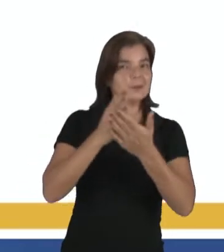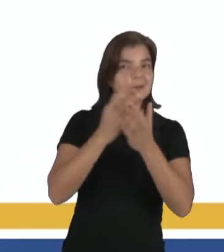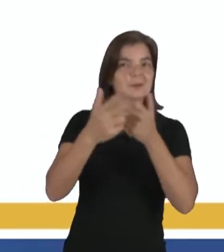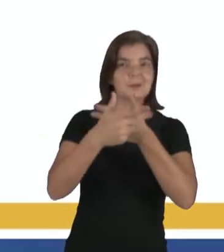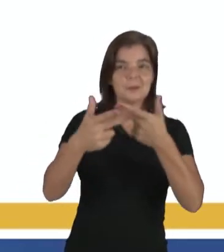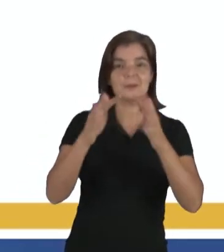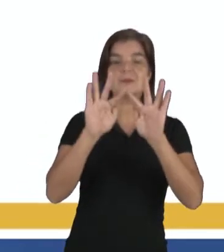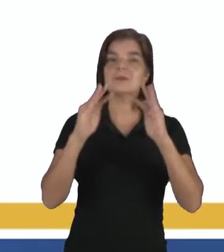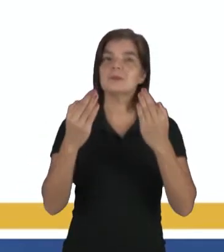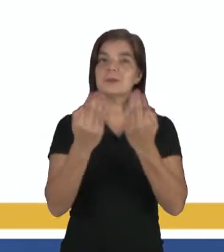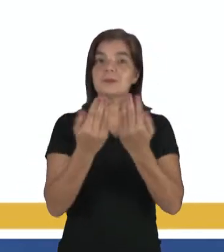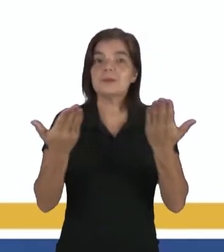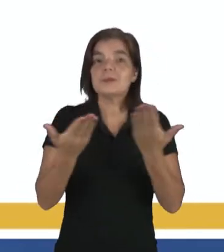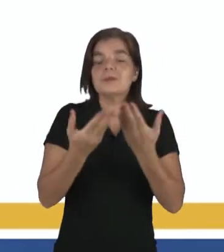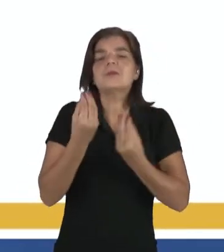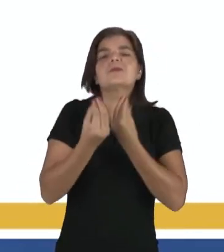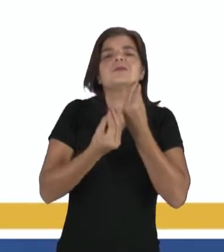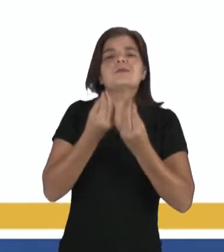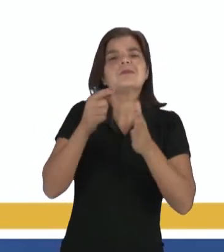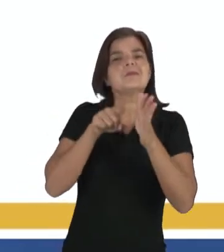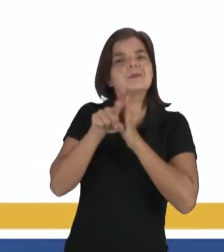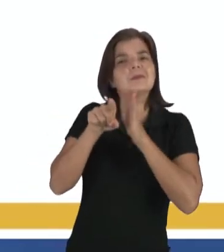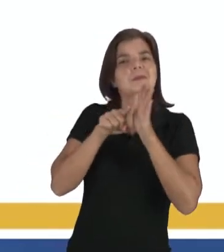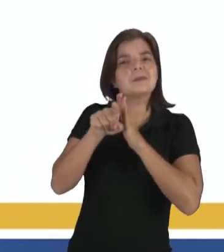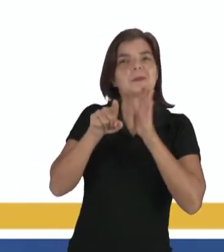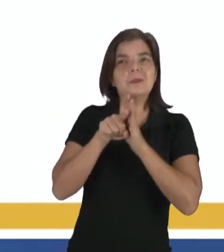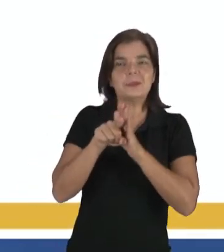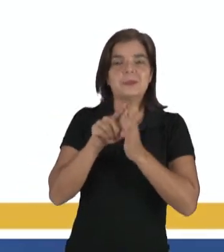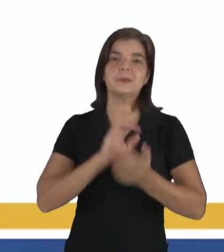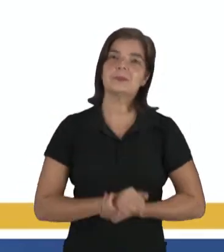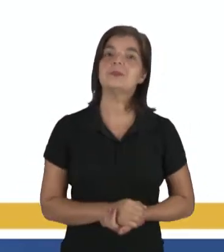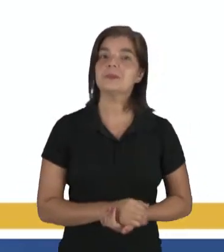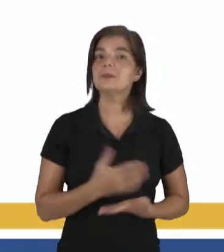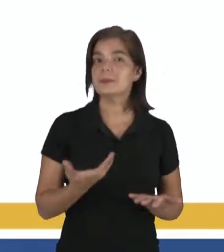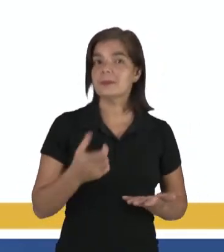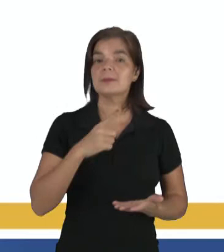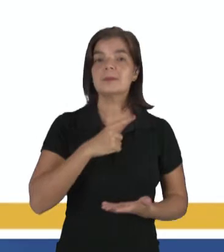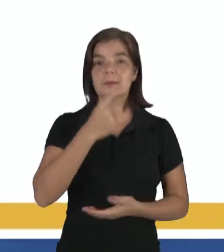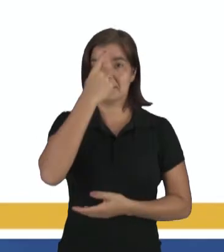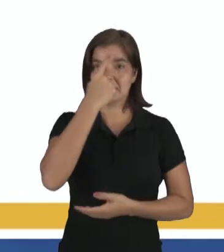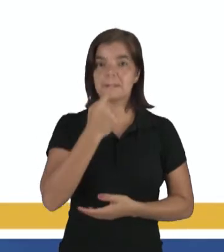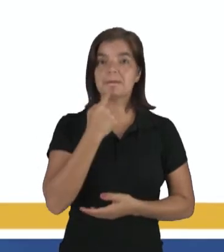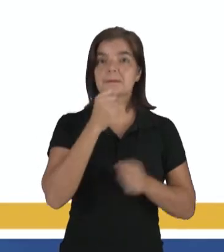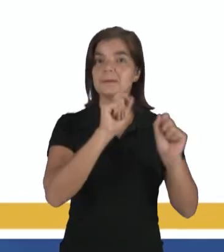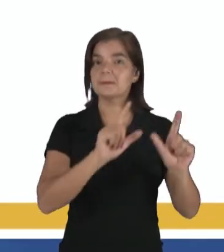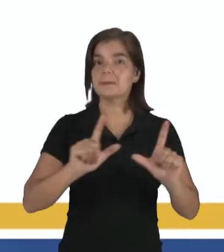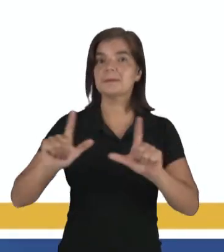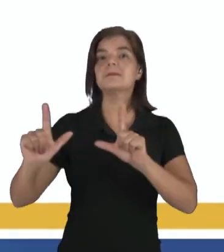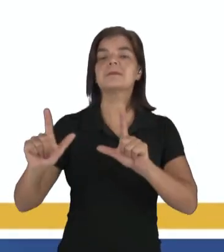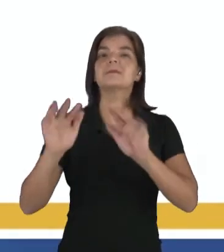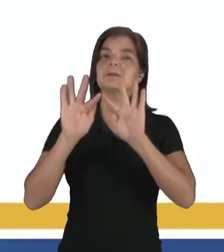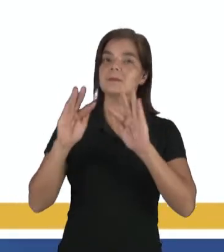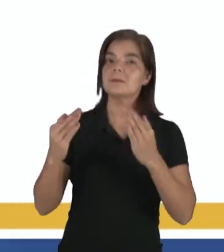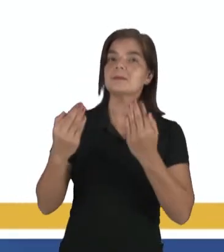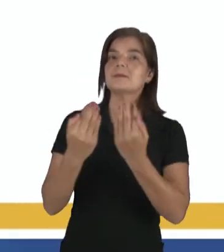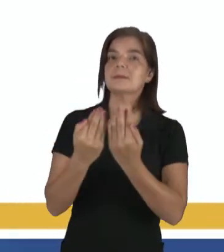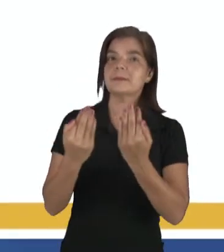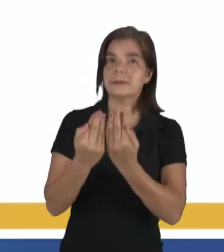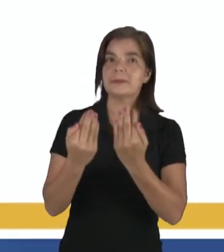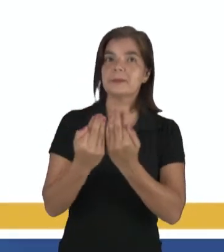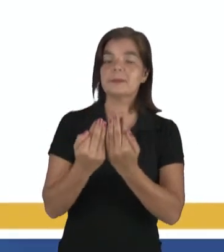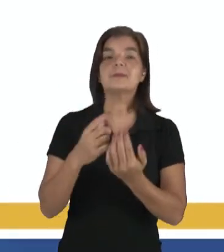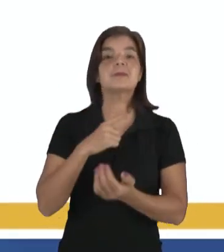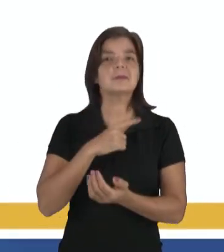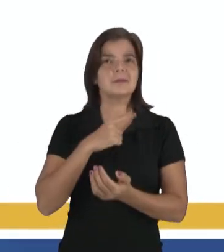alguns os membros da família vamos aprender agora como fazer algumas perguntas sobre isso então aí tem uma imagem tá aparecendo para vocês da família da